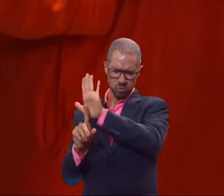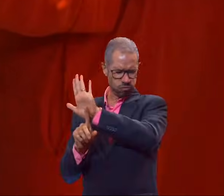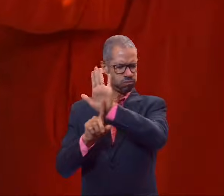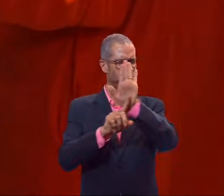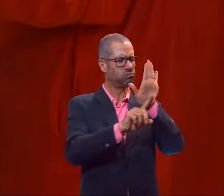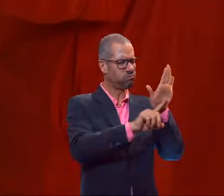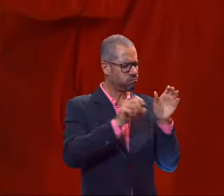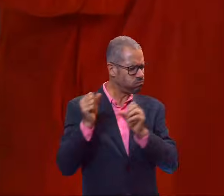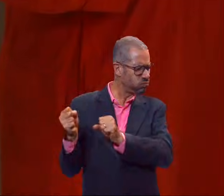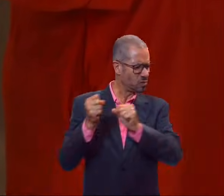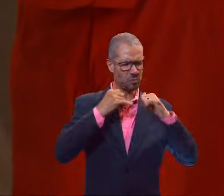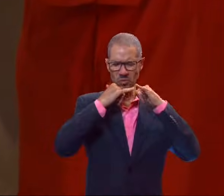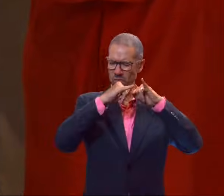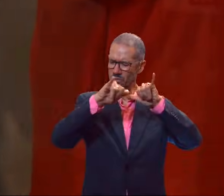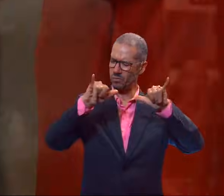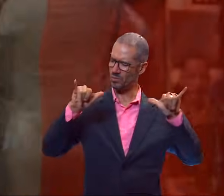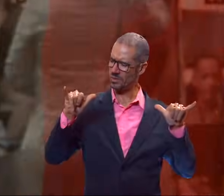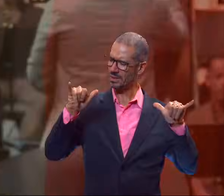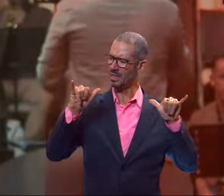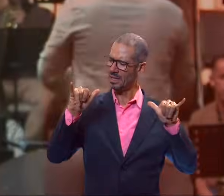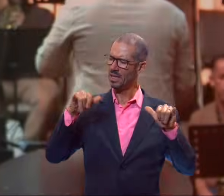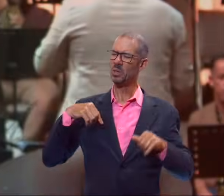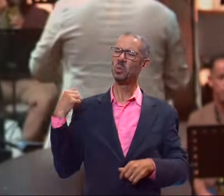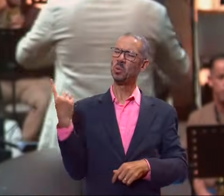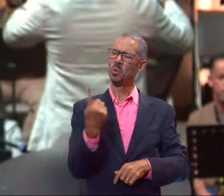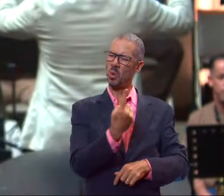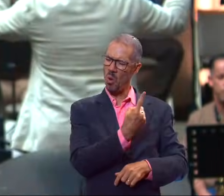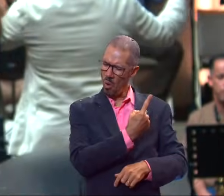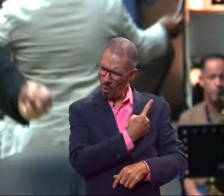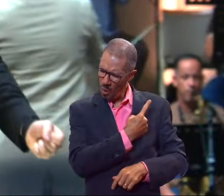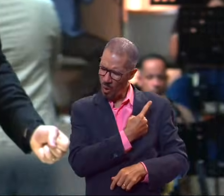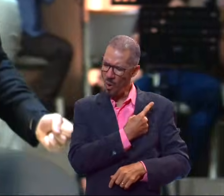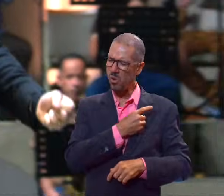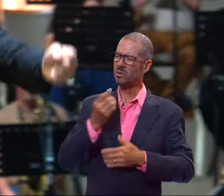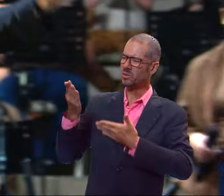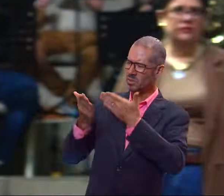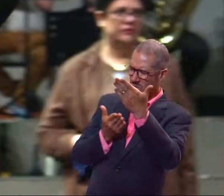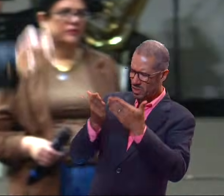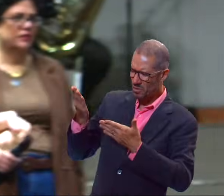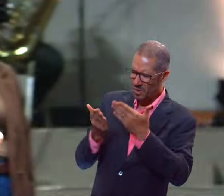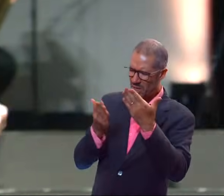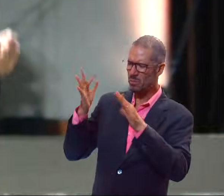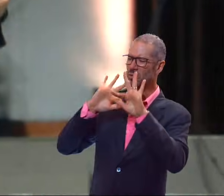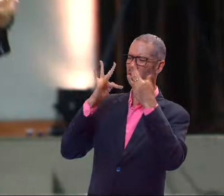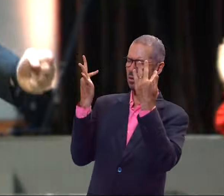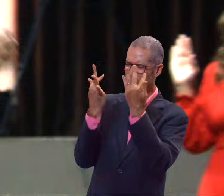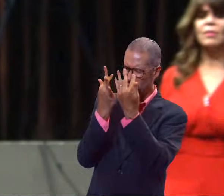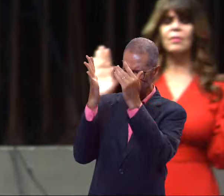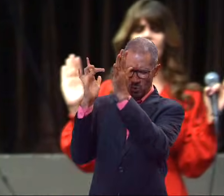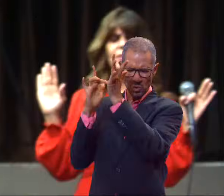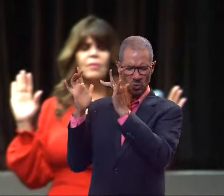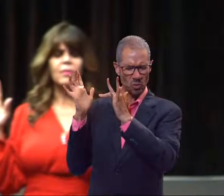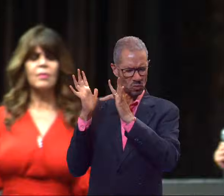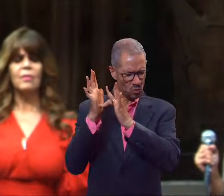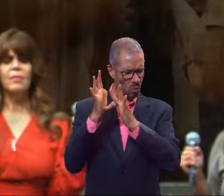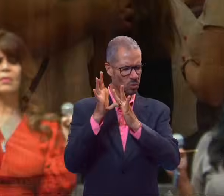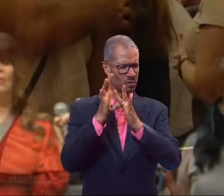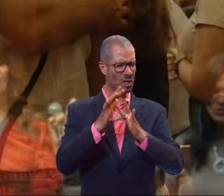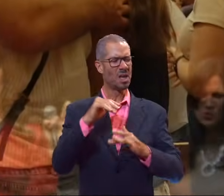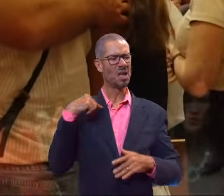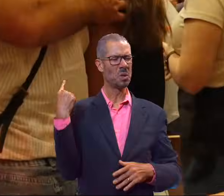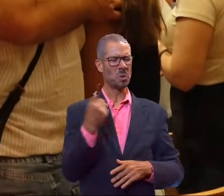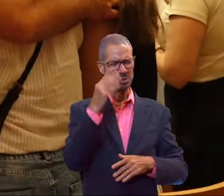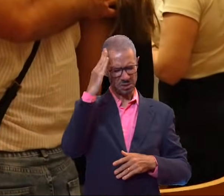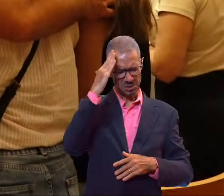que possamos dizer: nós e a nossa casa servimos a Jesus. Dá essa